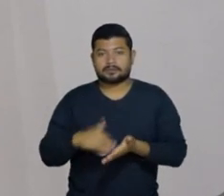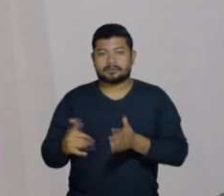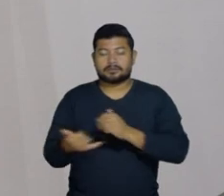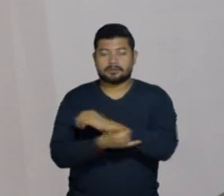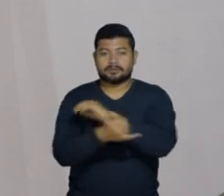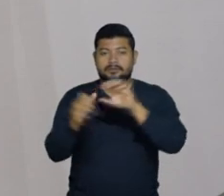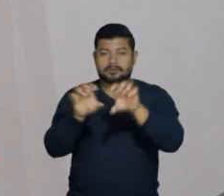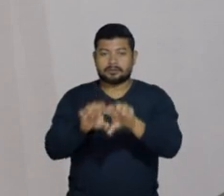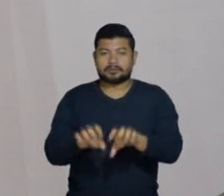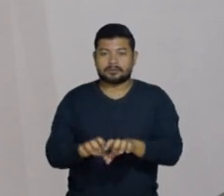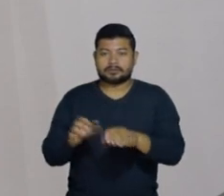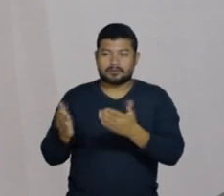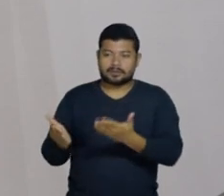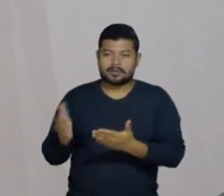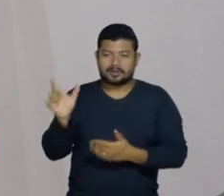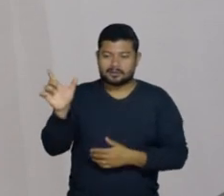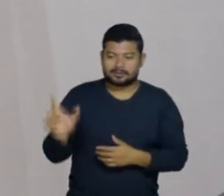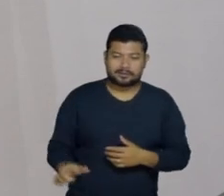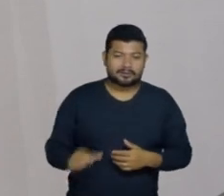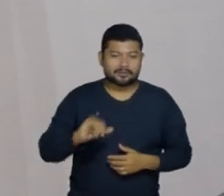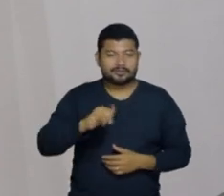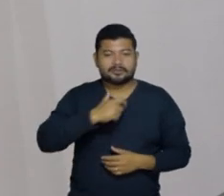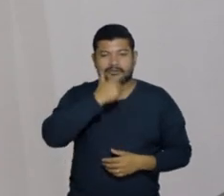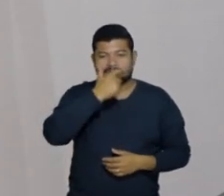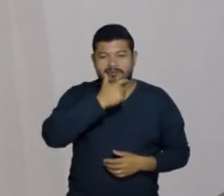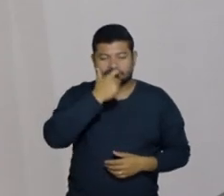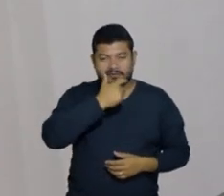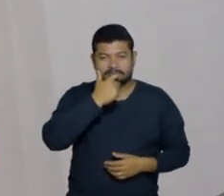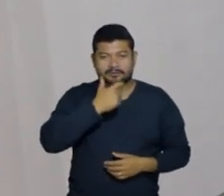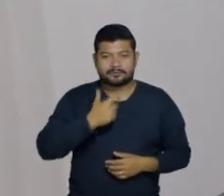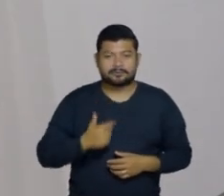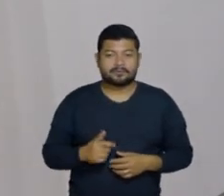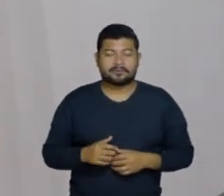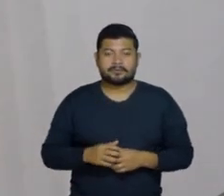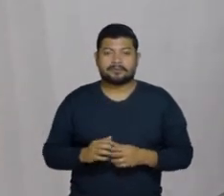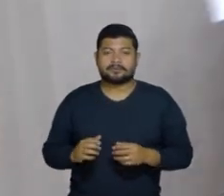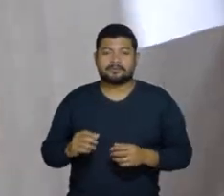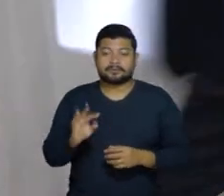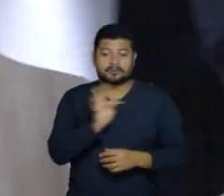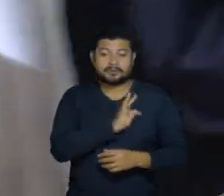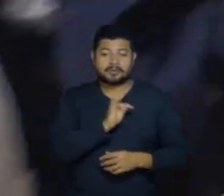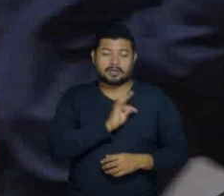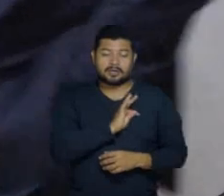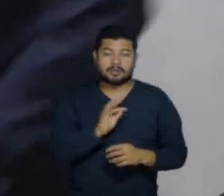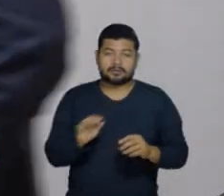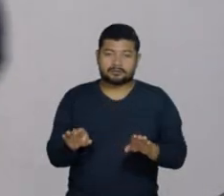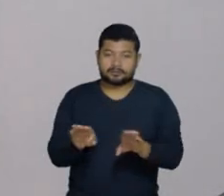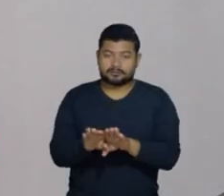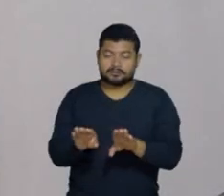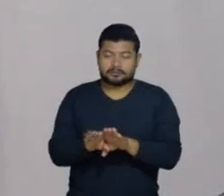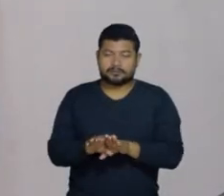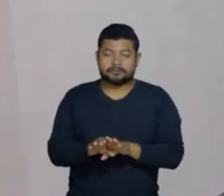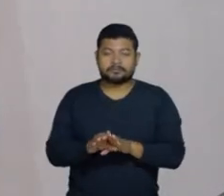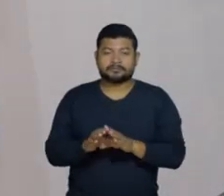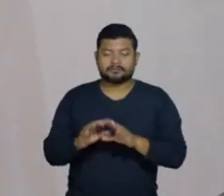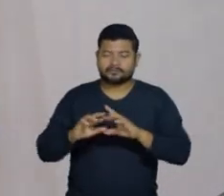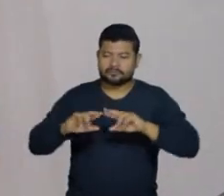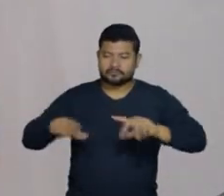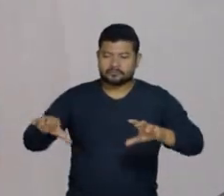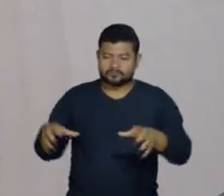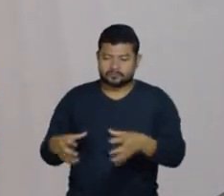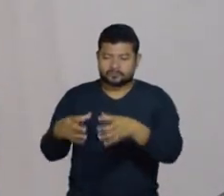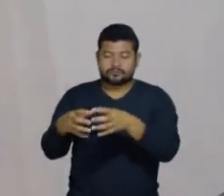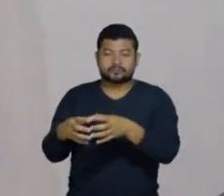o secretário Jerry Comper, os técnicos da Secretaria de Infraestrutura, secretário adjunto Ricardo Grando, e